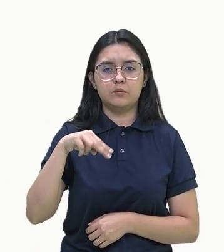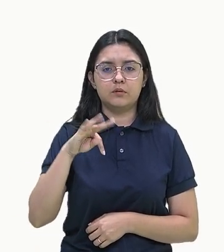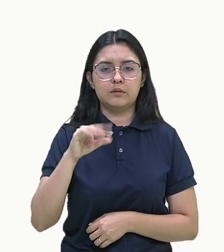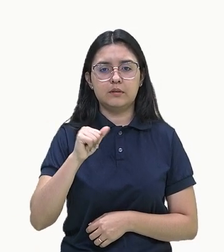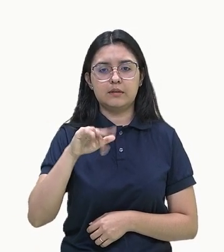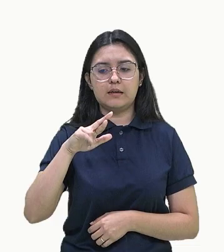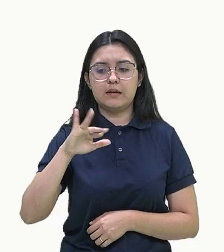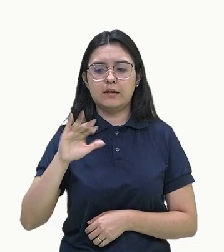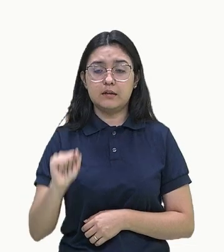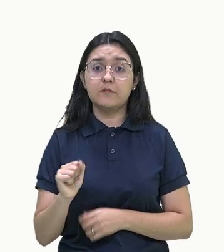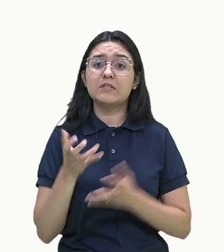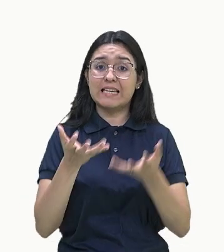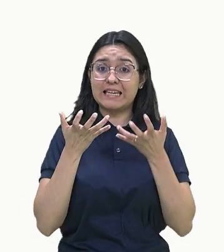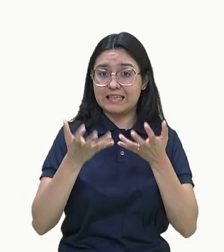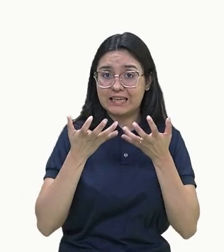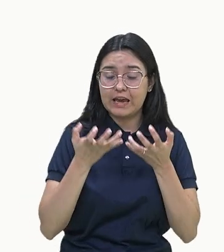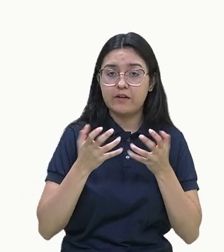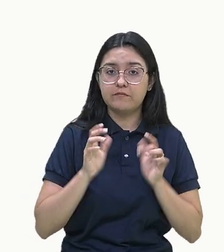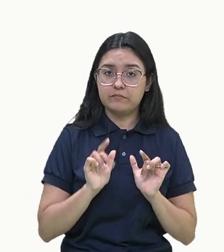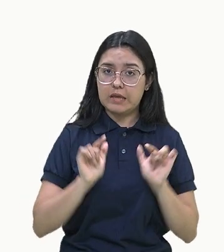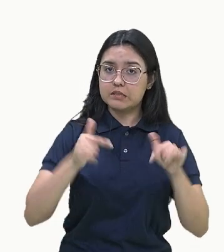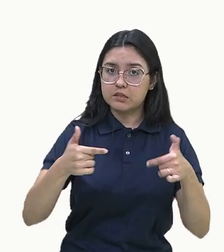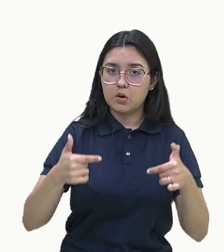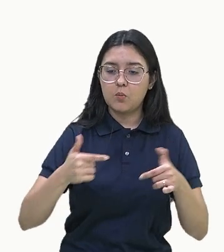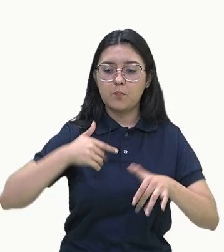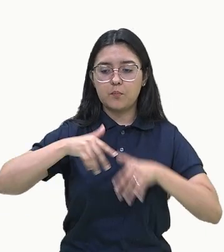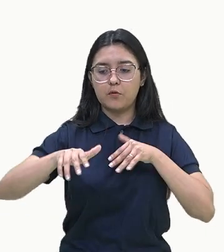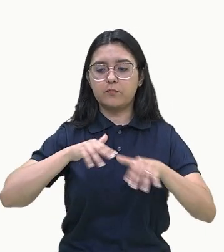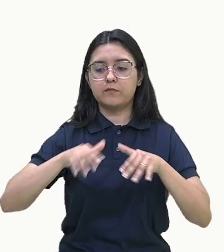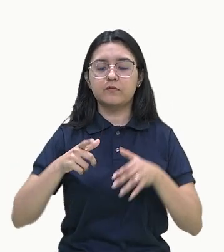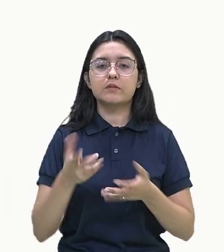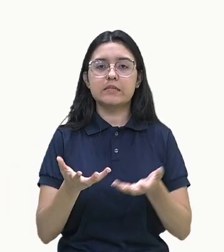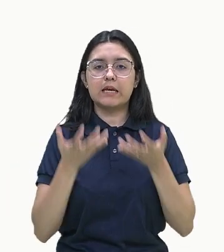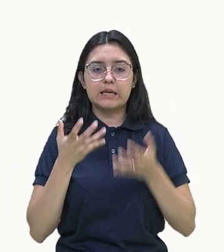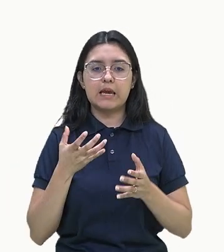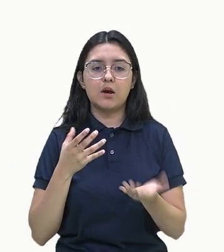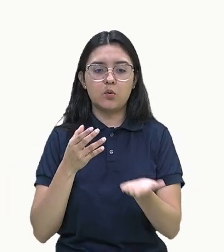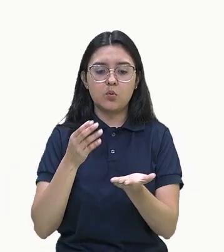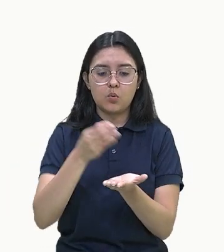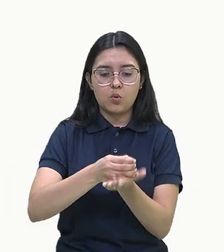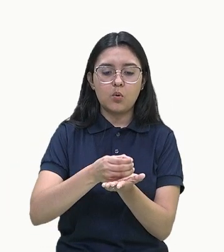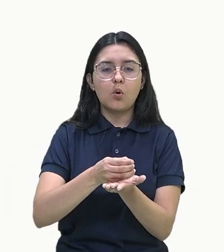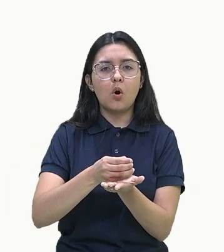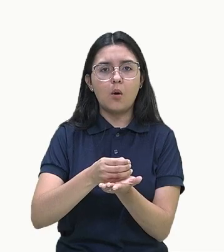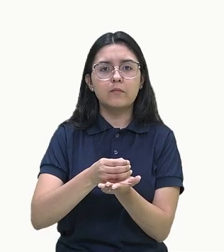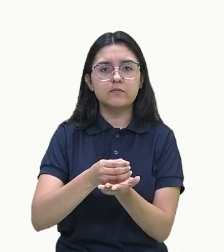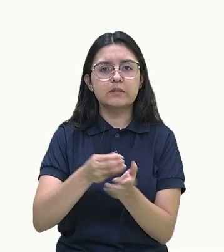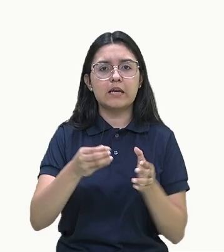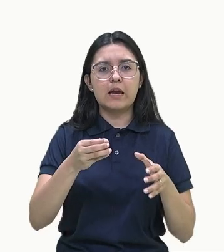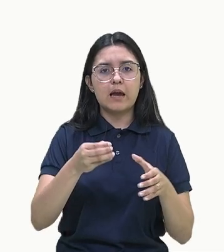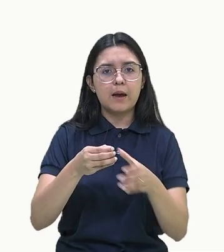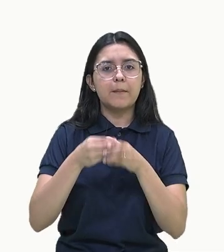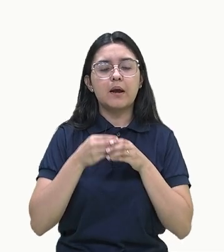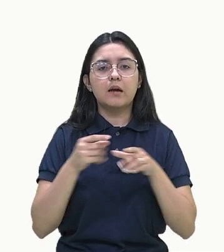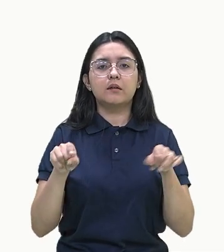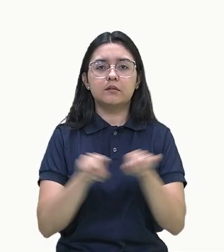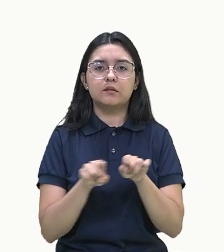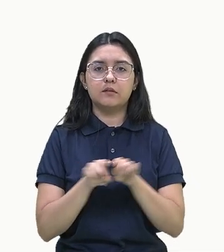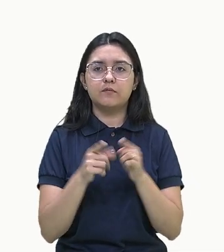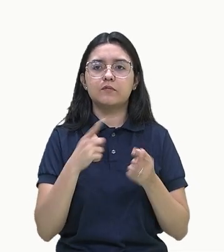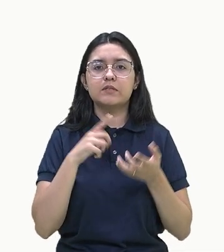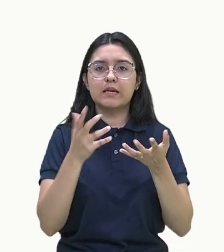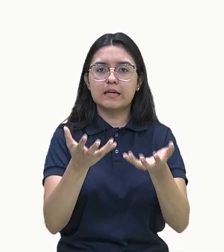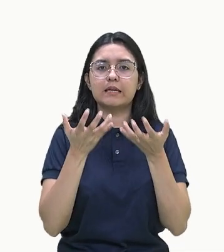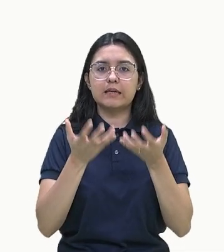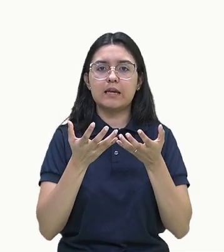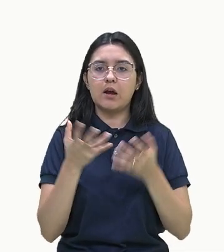sentido de você querer fazer. Você quer pegar um copo d'água, você quer fechar